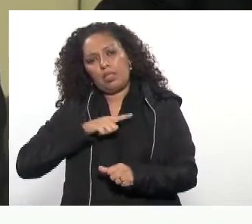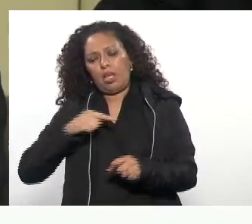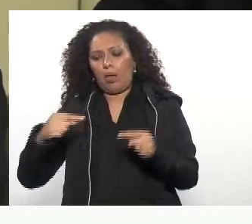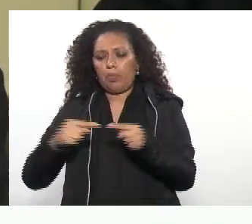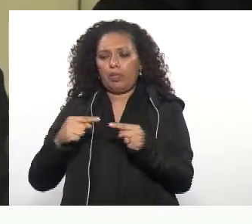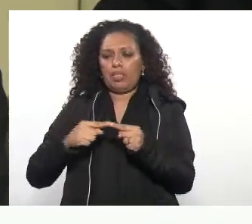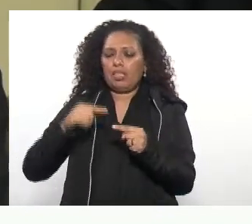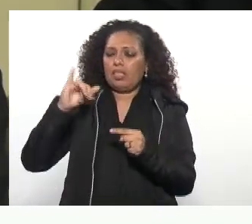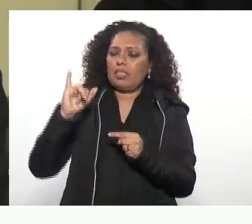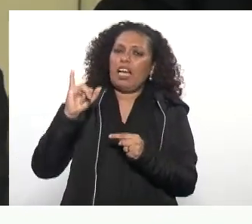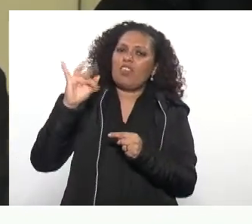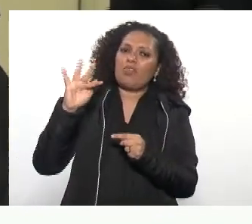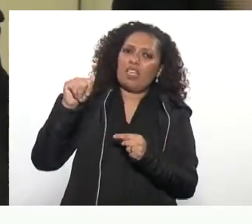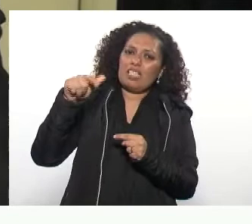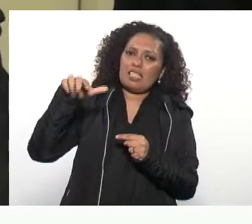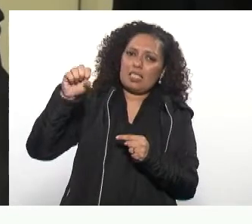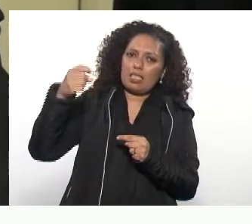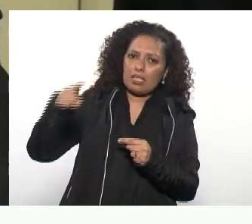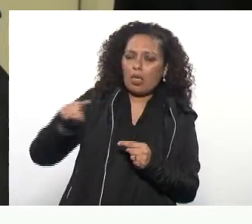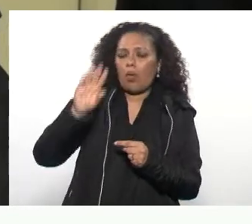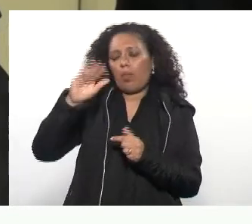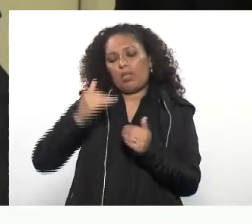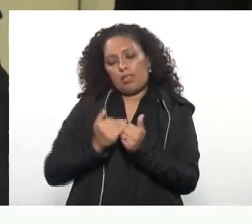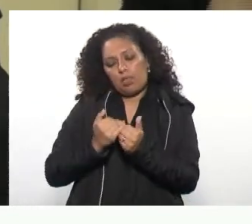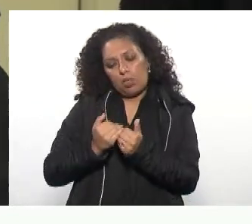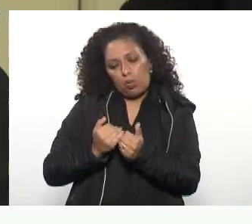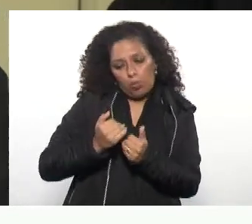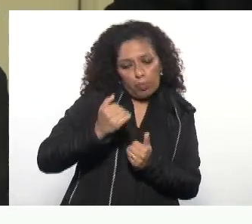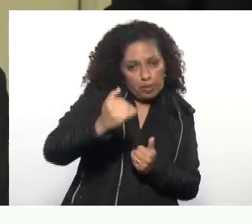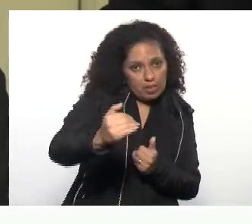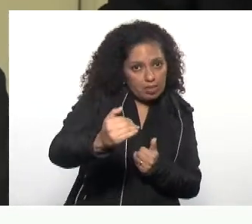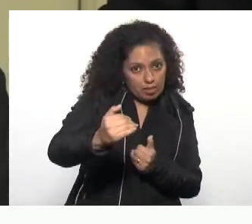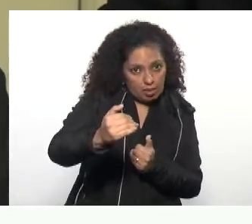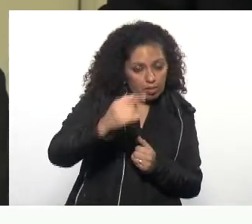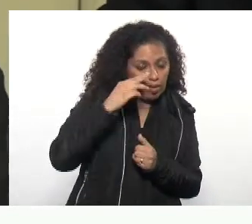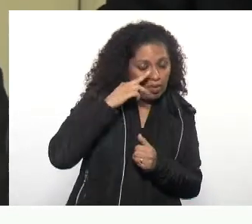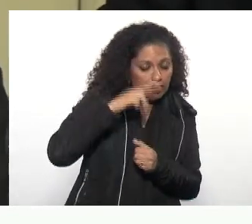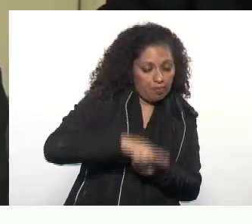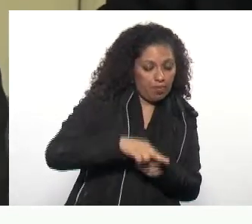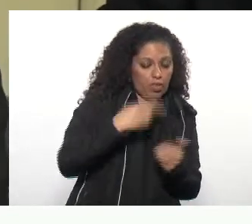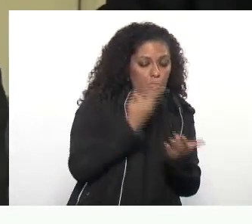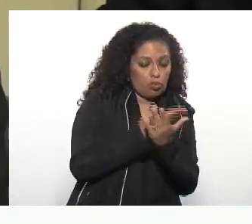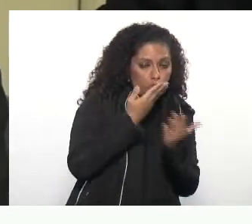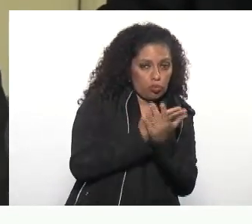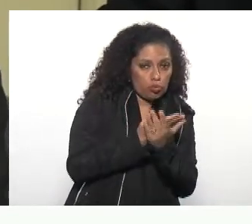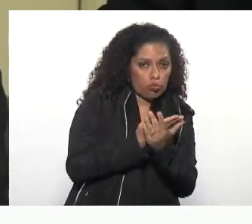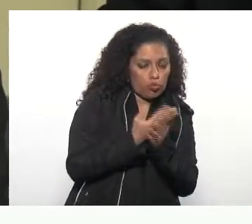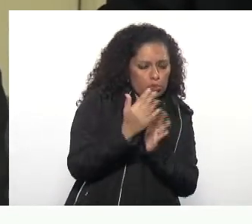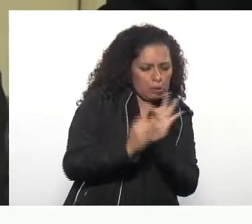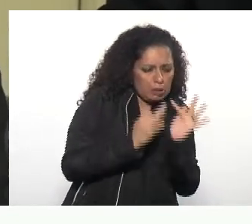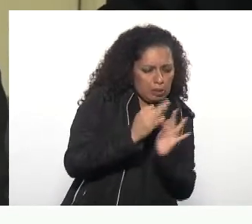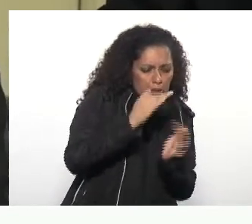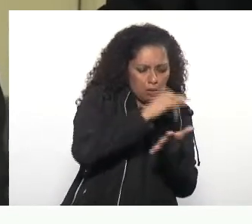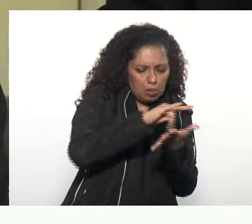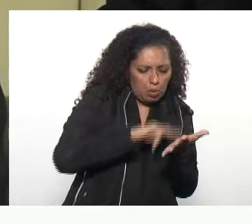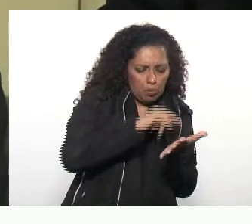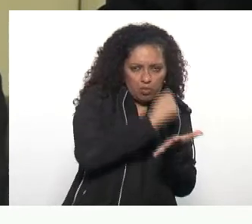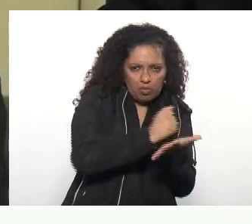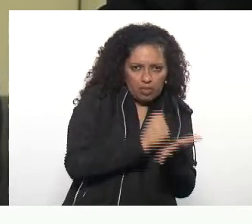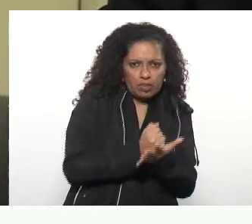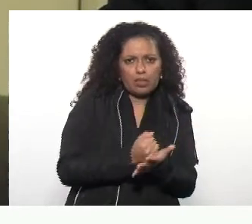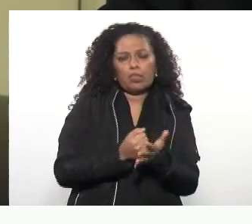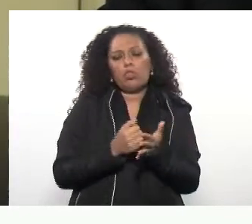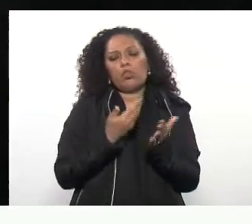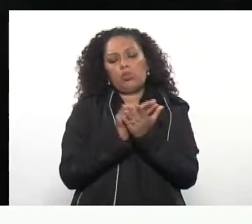inflacionário, mas a partir daquela tarifa que foi estudada, tratada e aprovada na revisão.